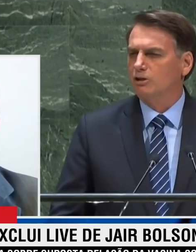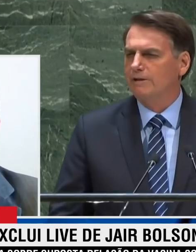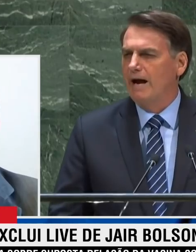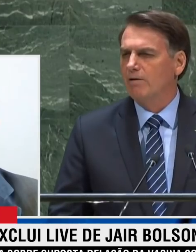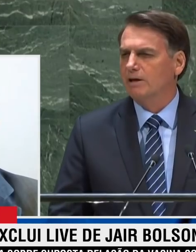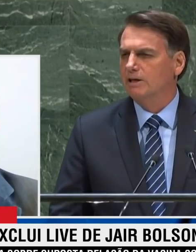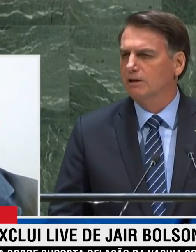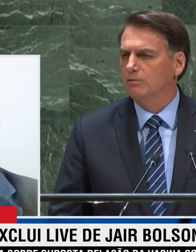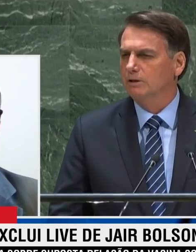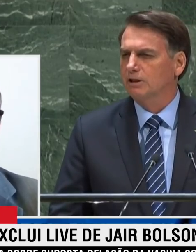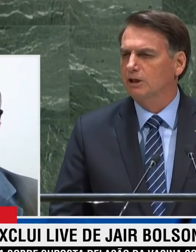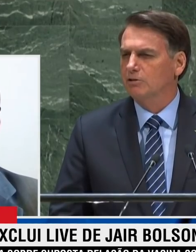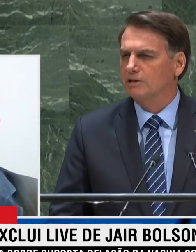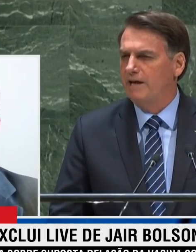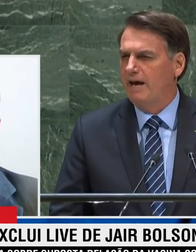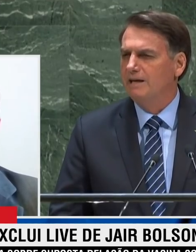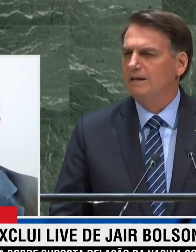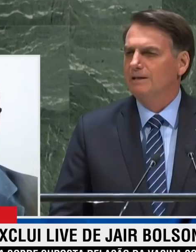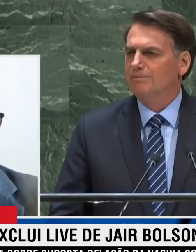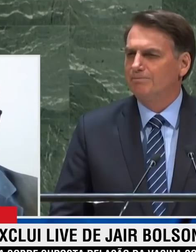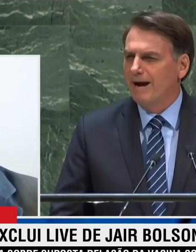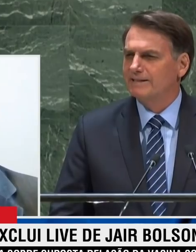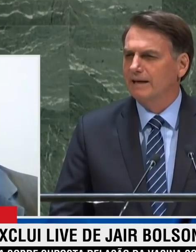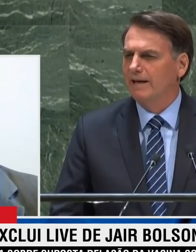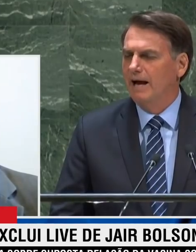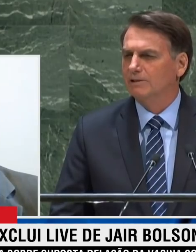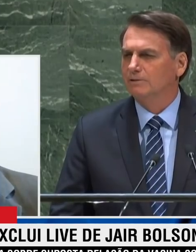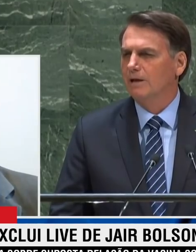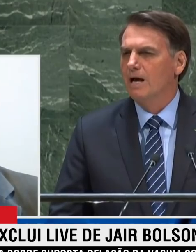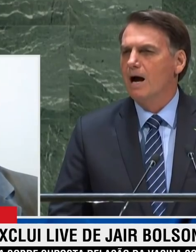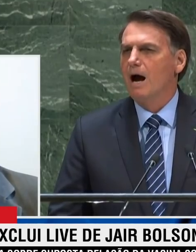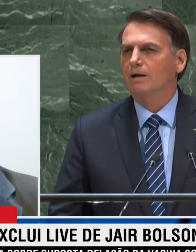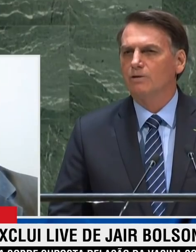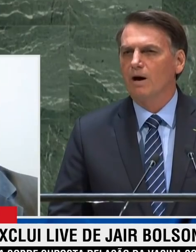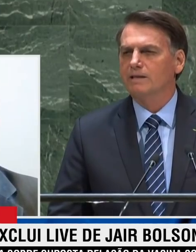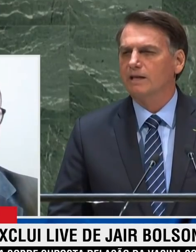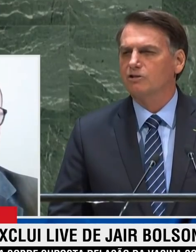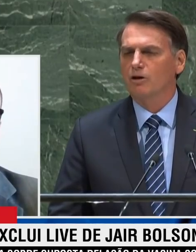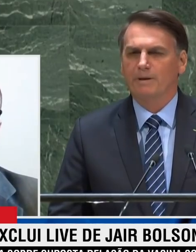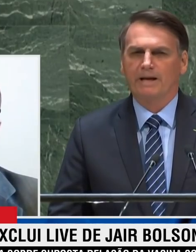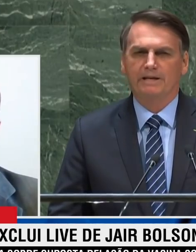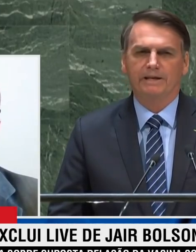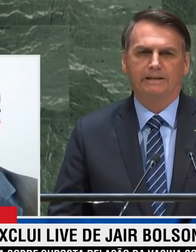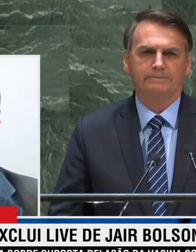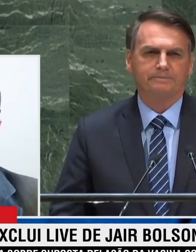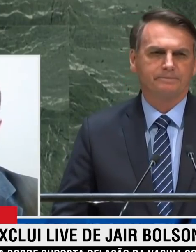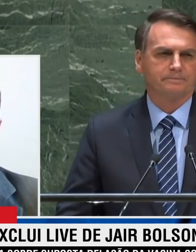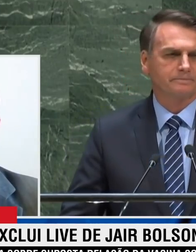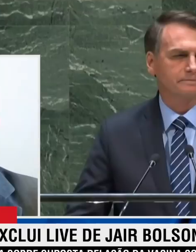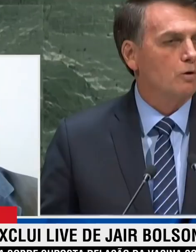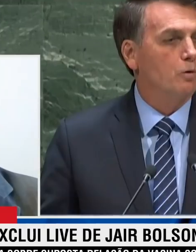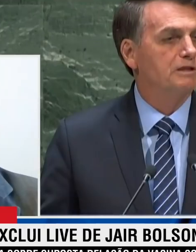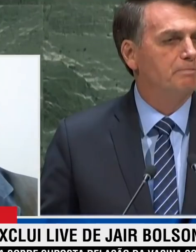pobreza extrema a gente já teve nova mexer repito aqui nas duas décadas né esse programas Então